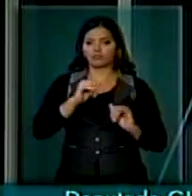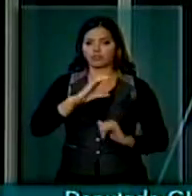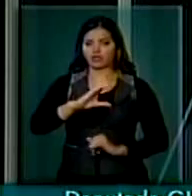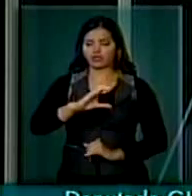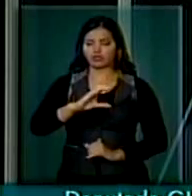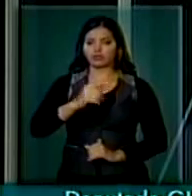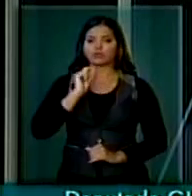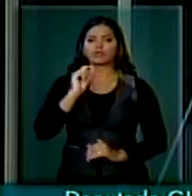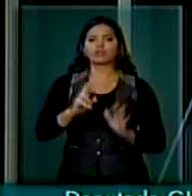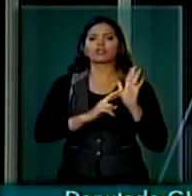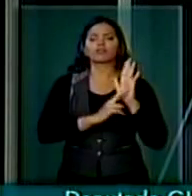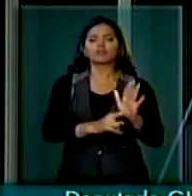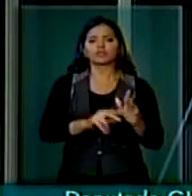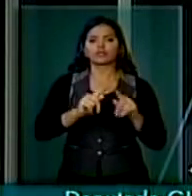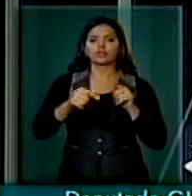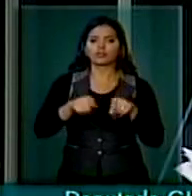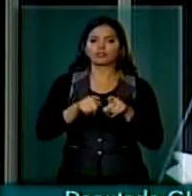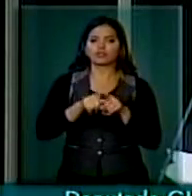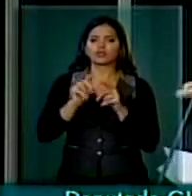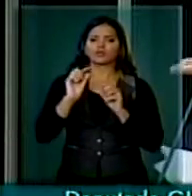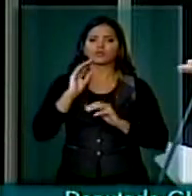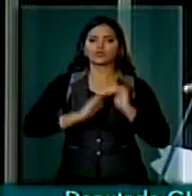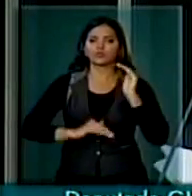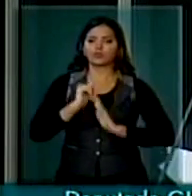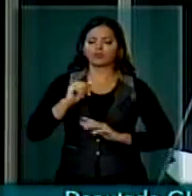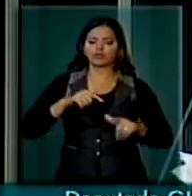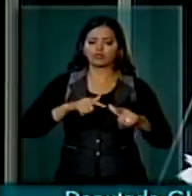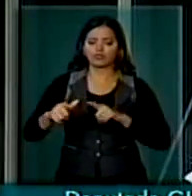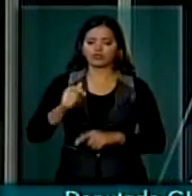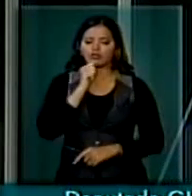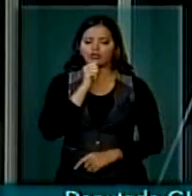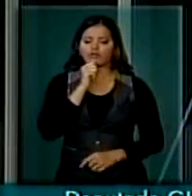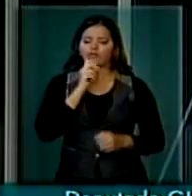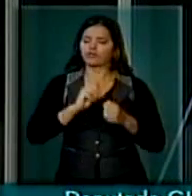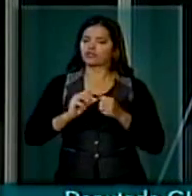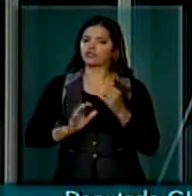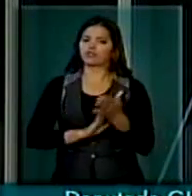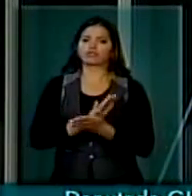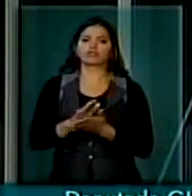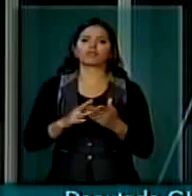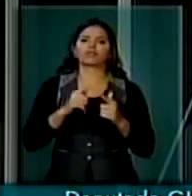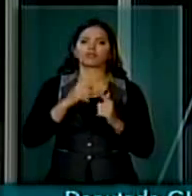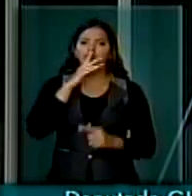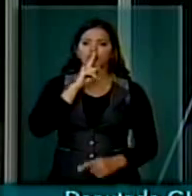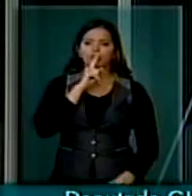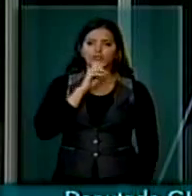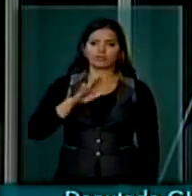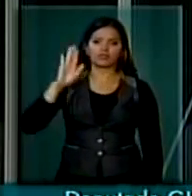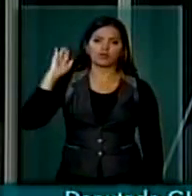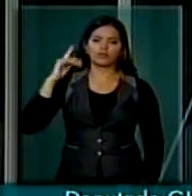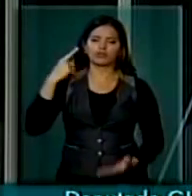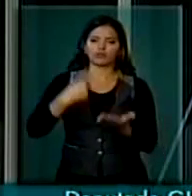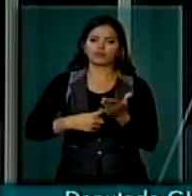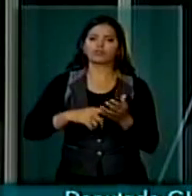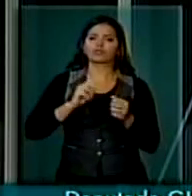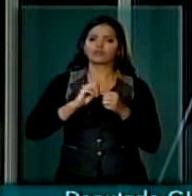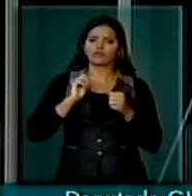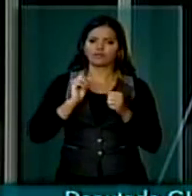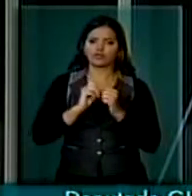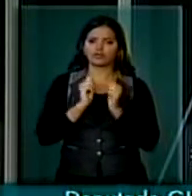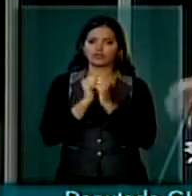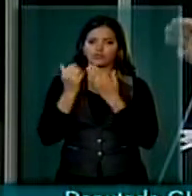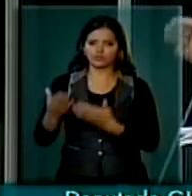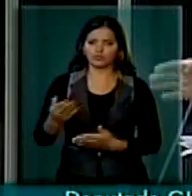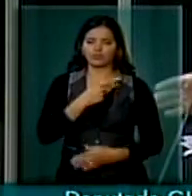o que representa, mas também sobre ações que não foram realizadas nesse governo, apesar de promessas e apesar de compromissos assumidos pelo